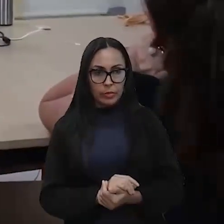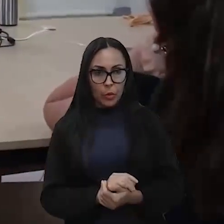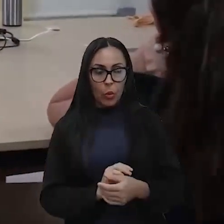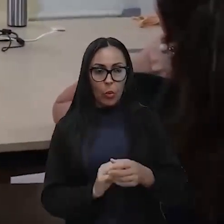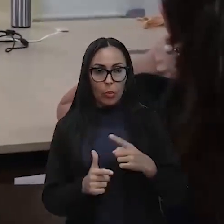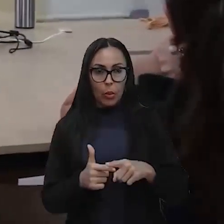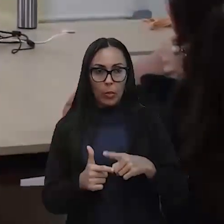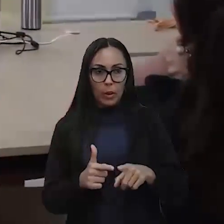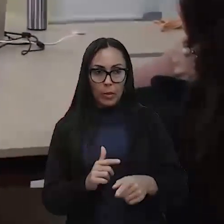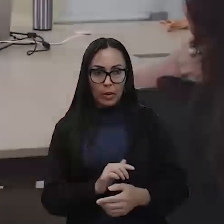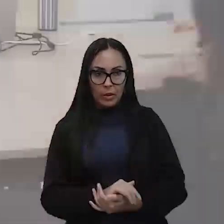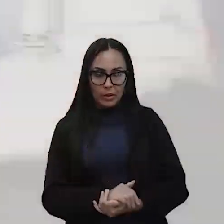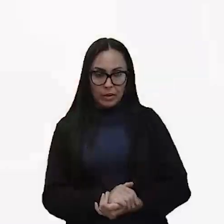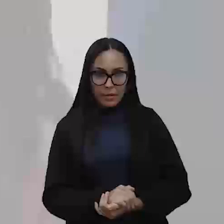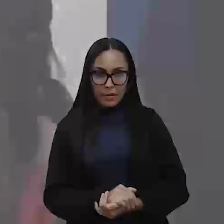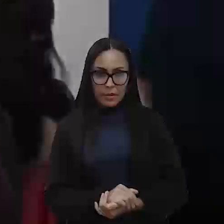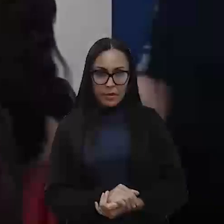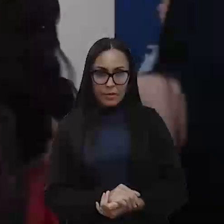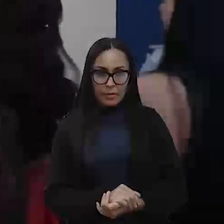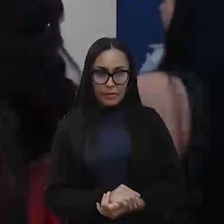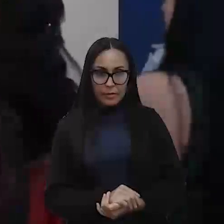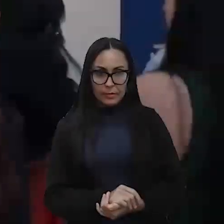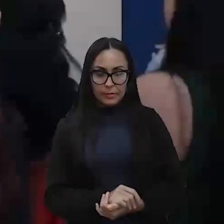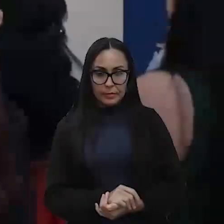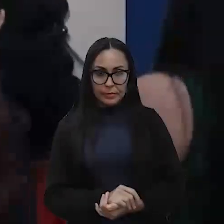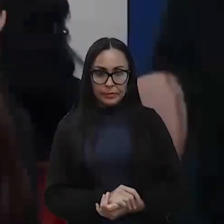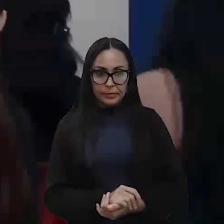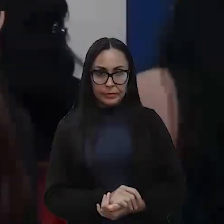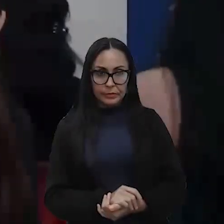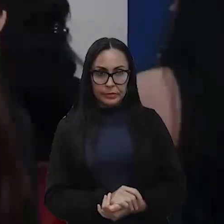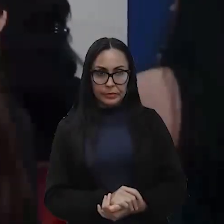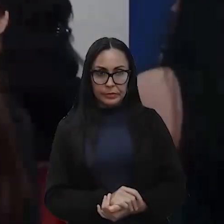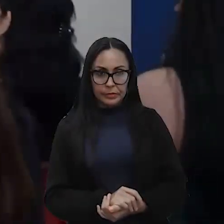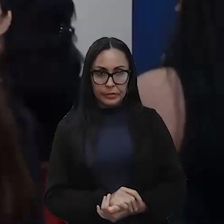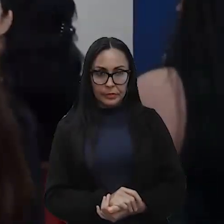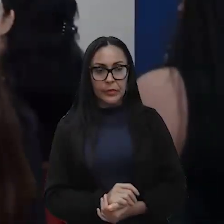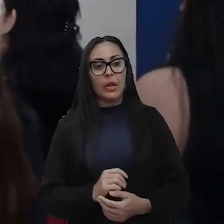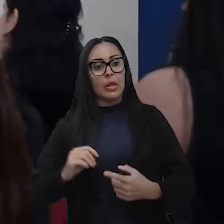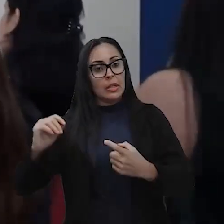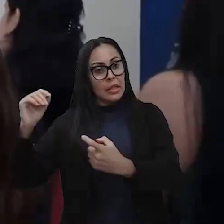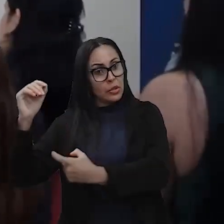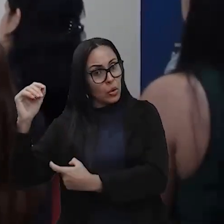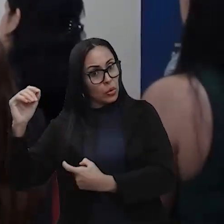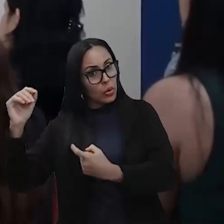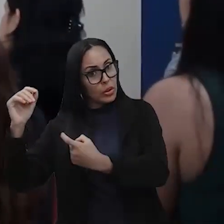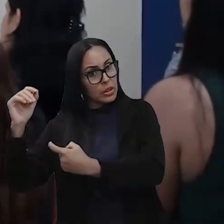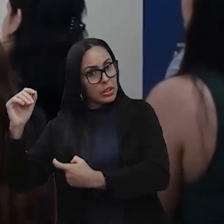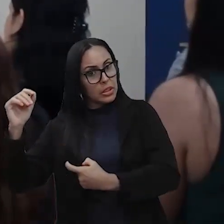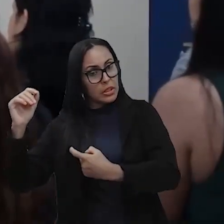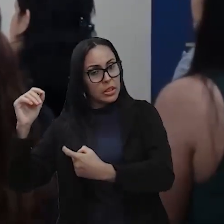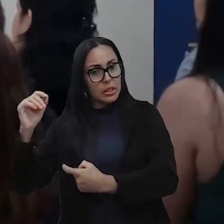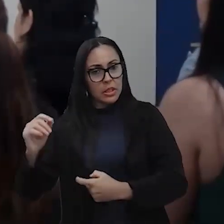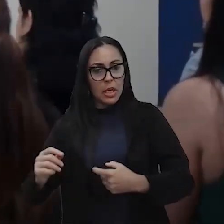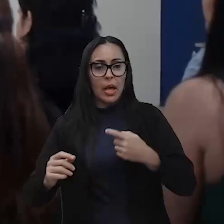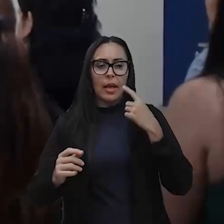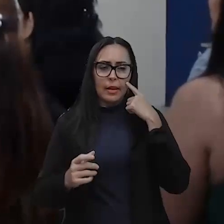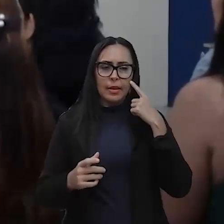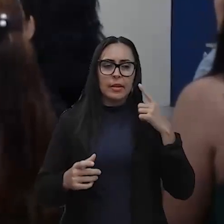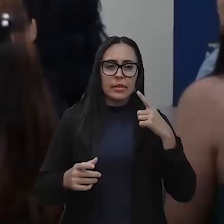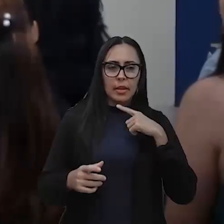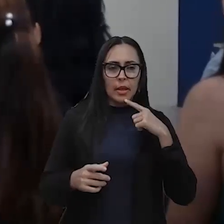E aí, aerosol, desodorante aerosol, ele tem um potencial muito